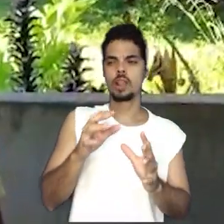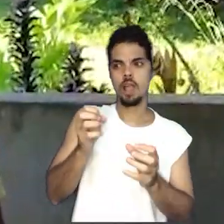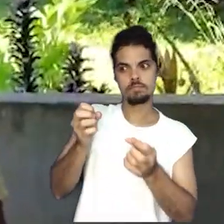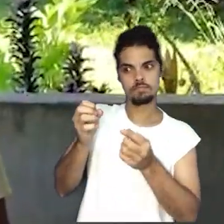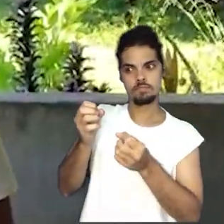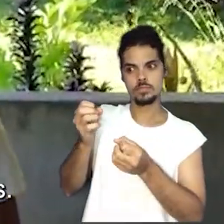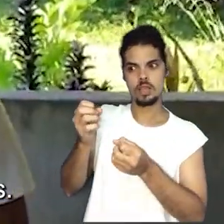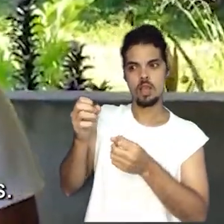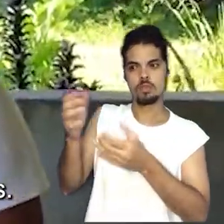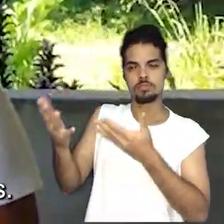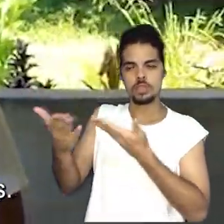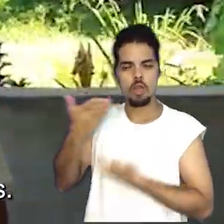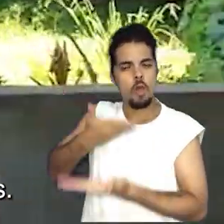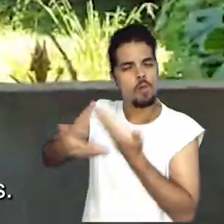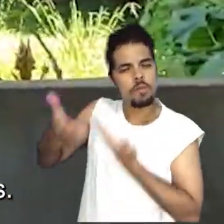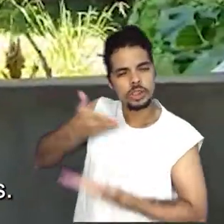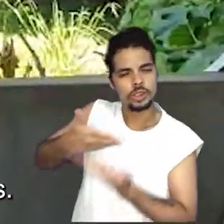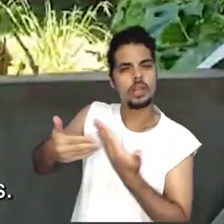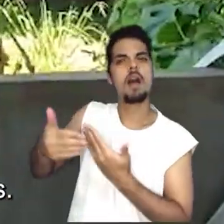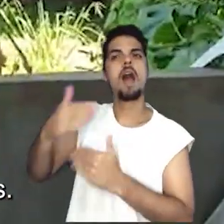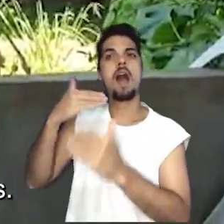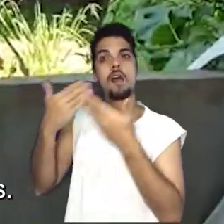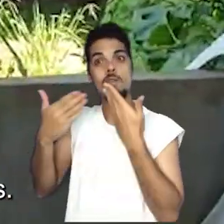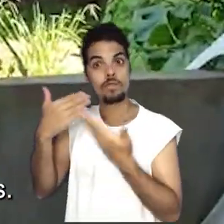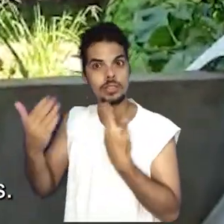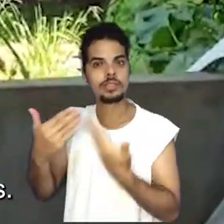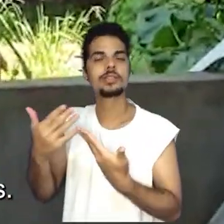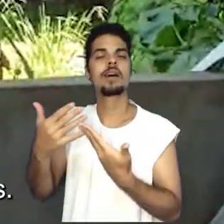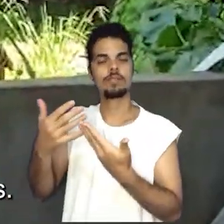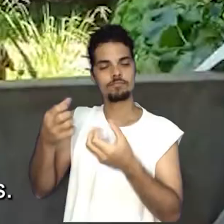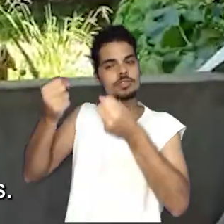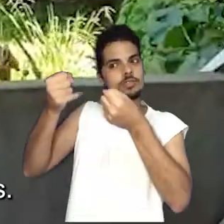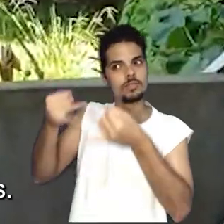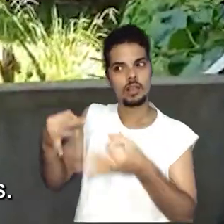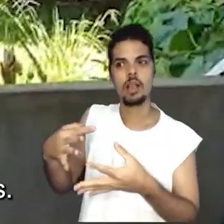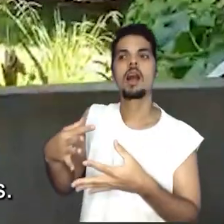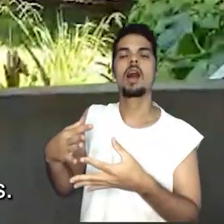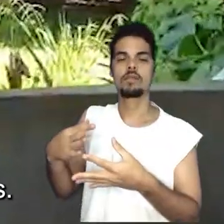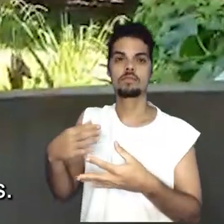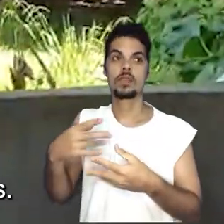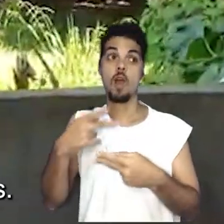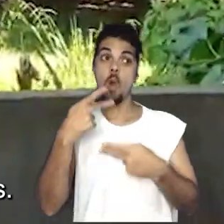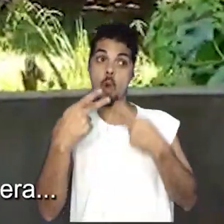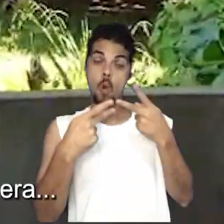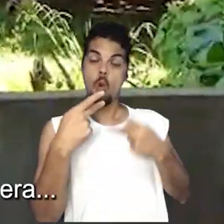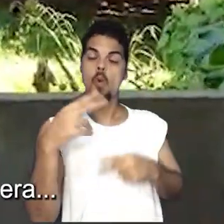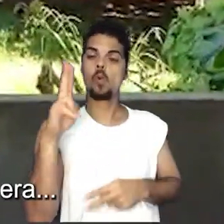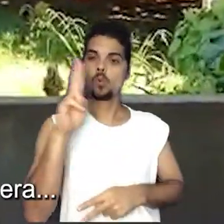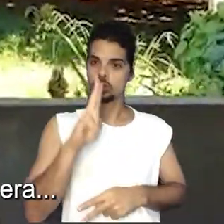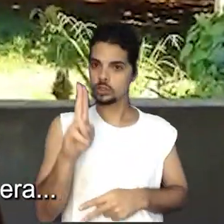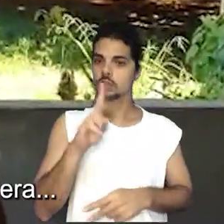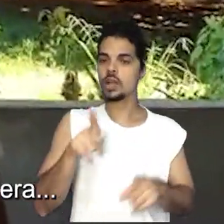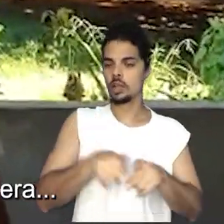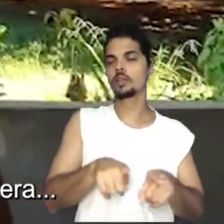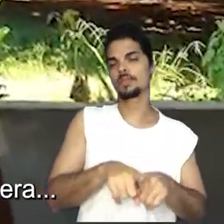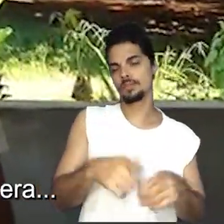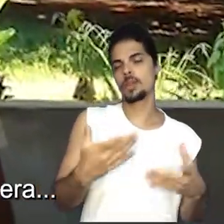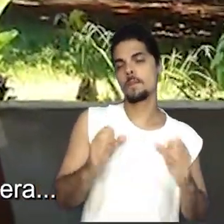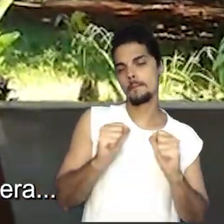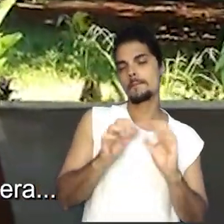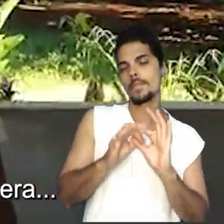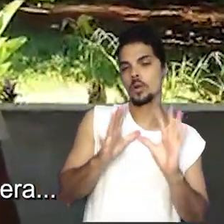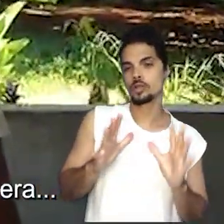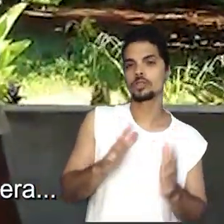escolas indígenas. As línguas indígenas hoje, elas são valorizadas dentro das escolas indígenas. Por exemplo, antigamente, quando a